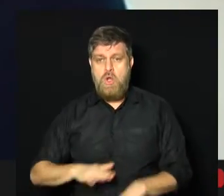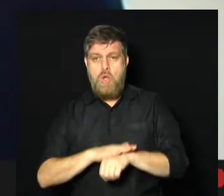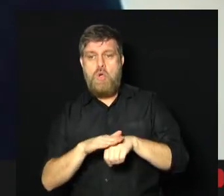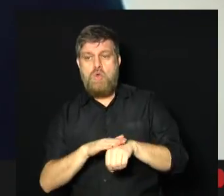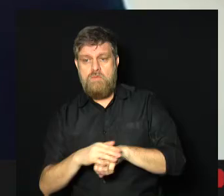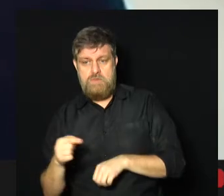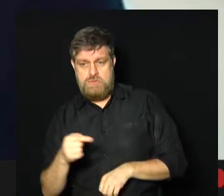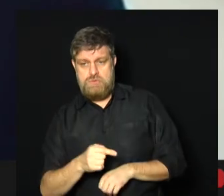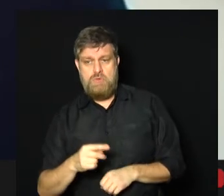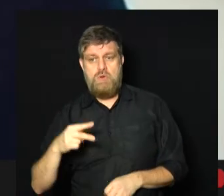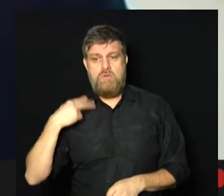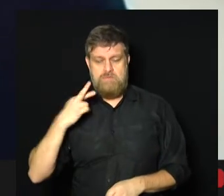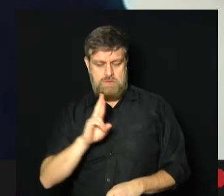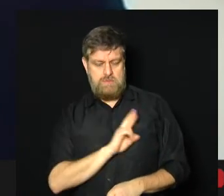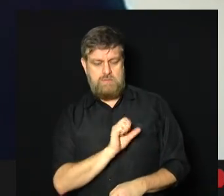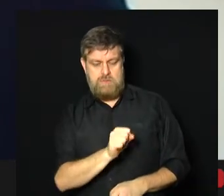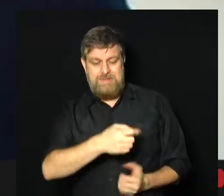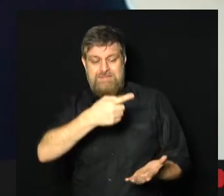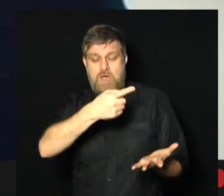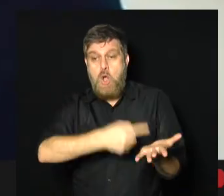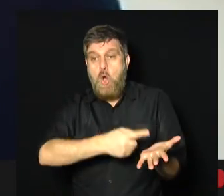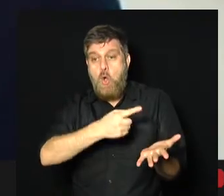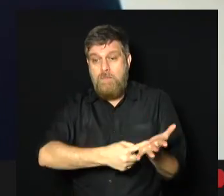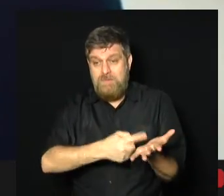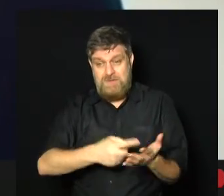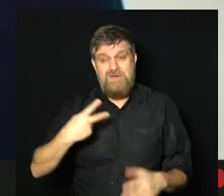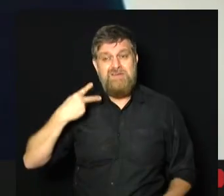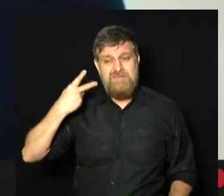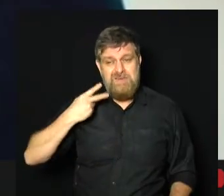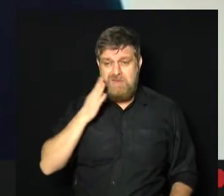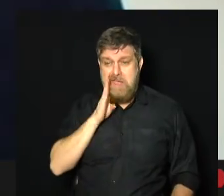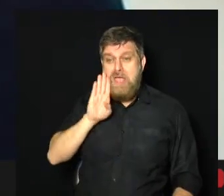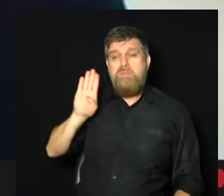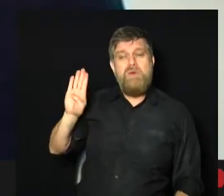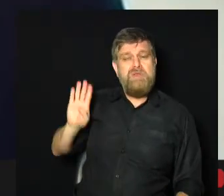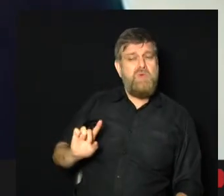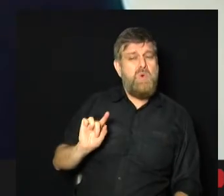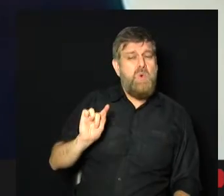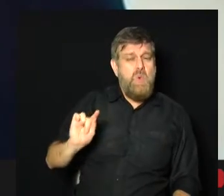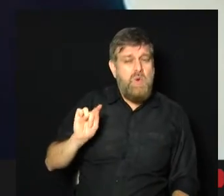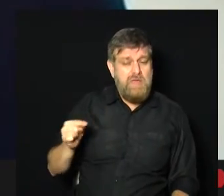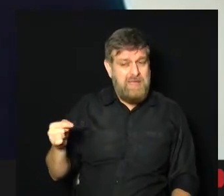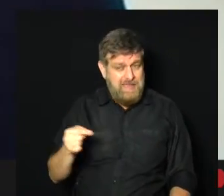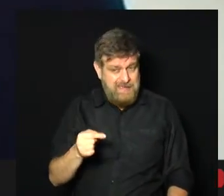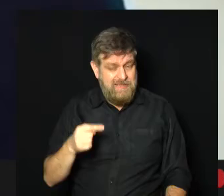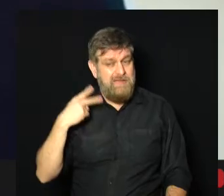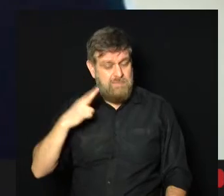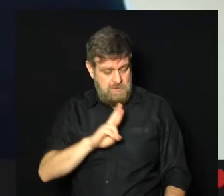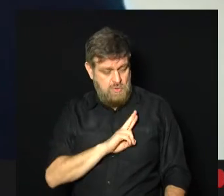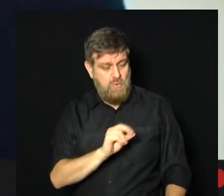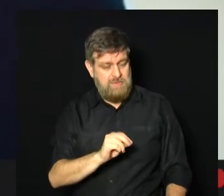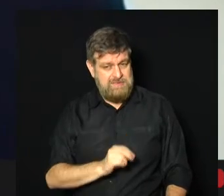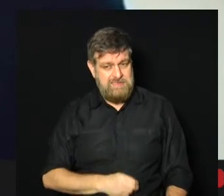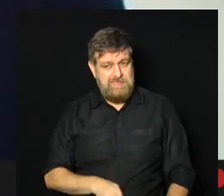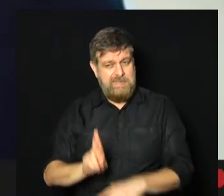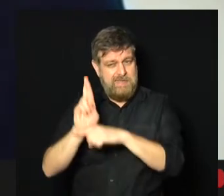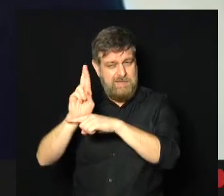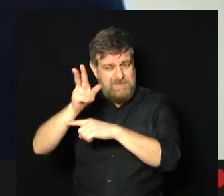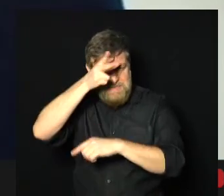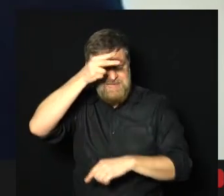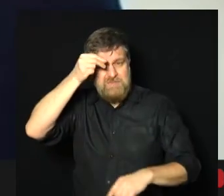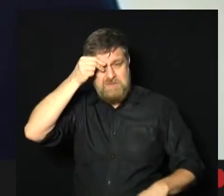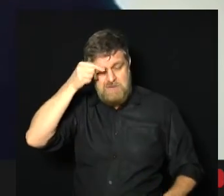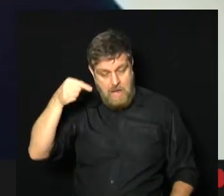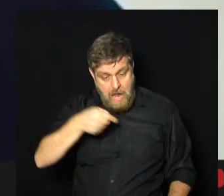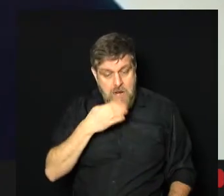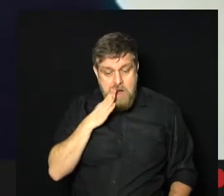né, então houve aí o compromisso de vereadores, o compromisso do líder do governo em relação a